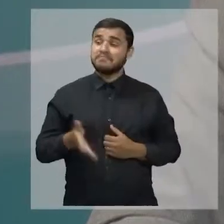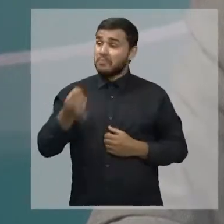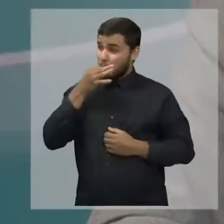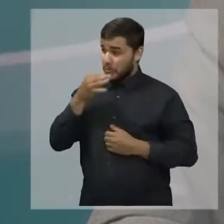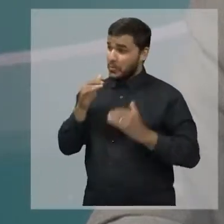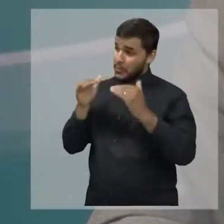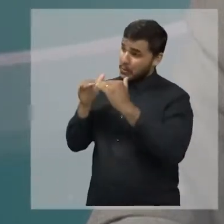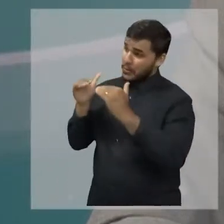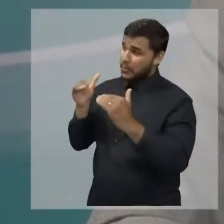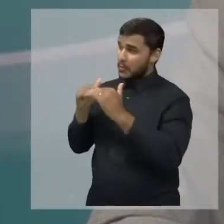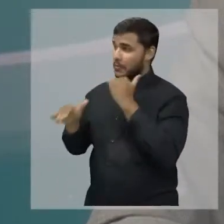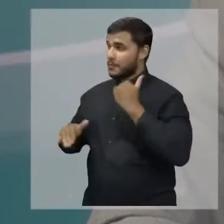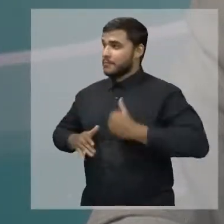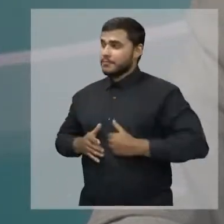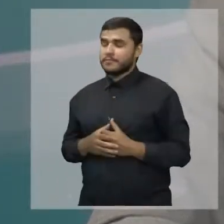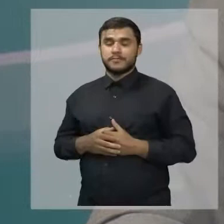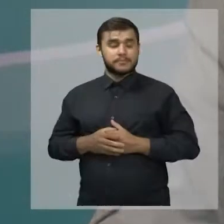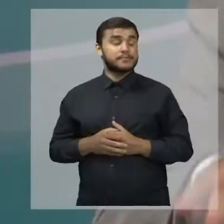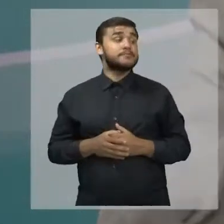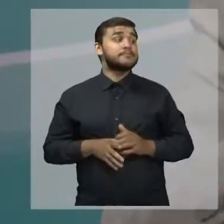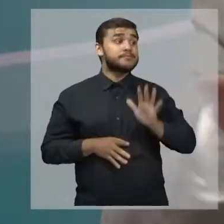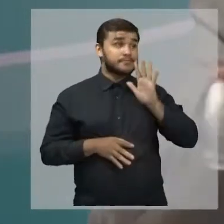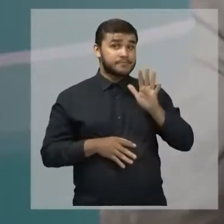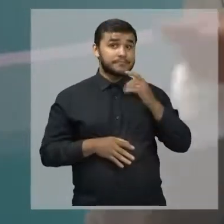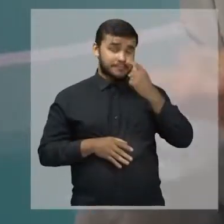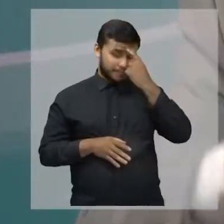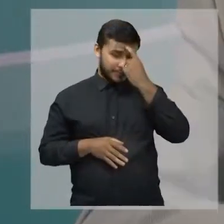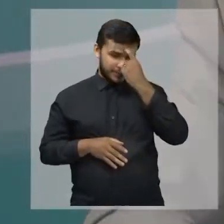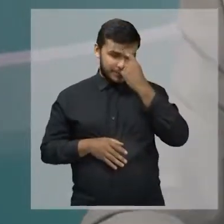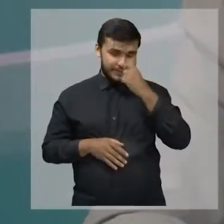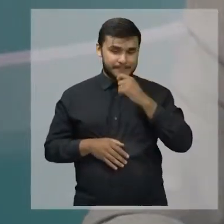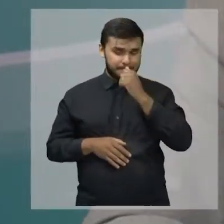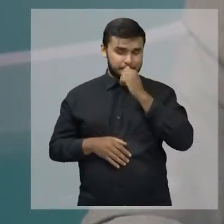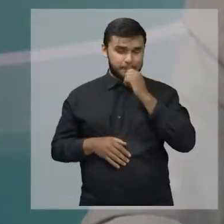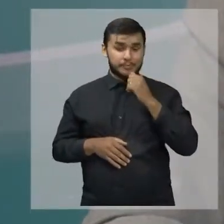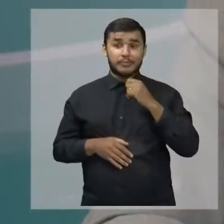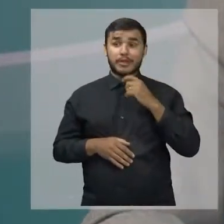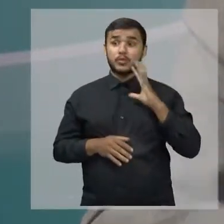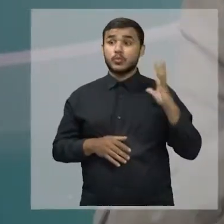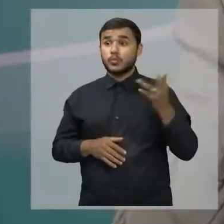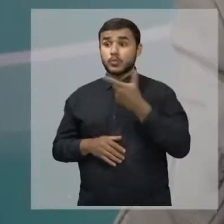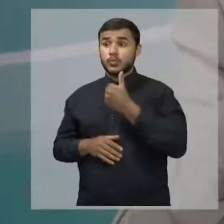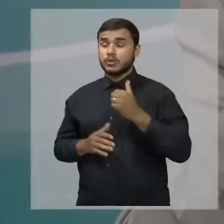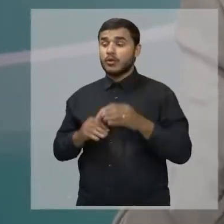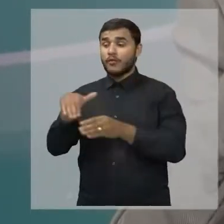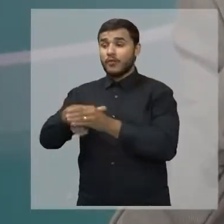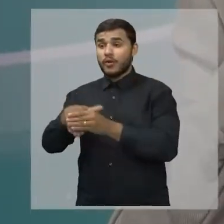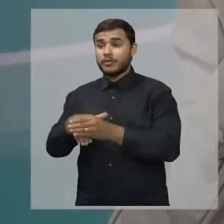a possibilidade de embargo infringente, né? Que é um embargo quando não é unânime. Essa questão, já que você